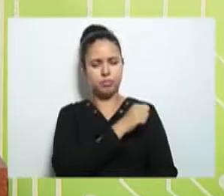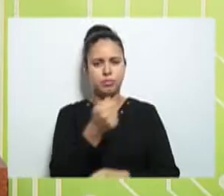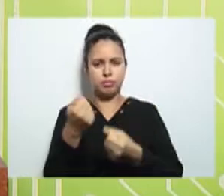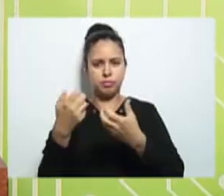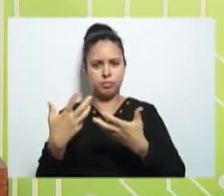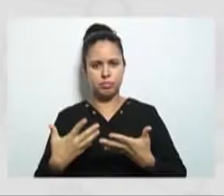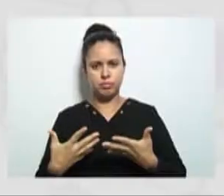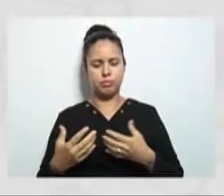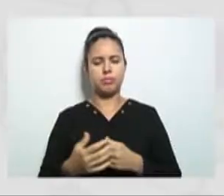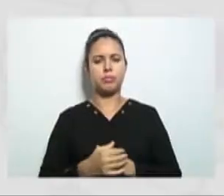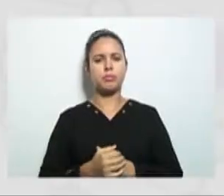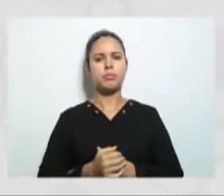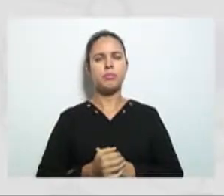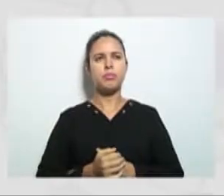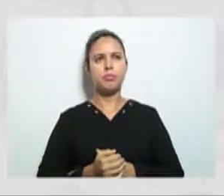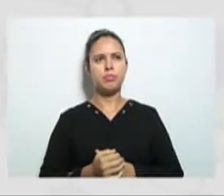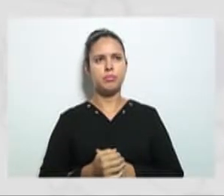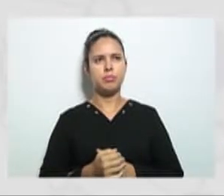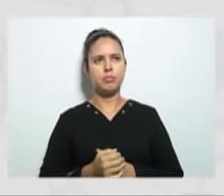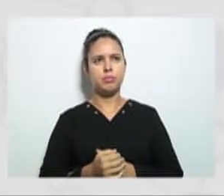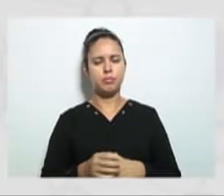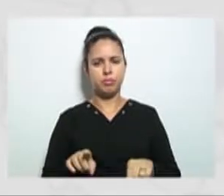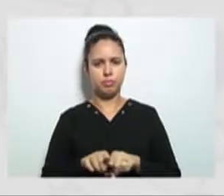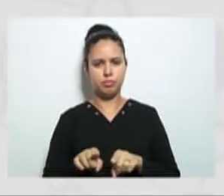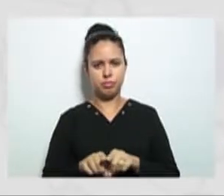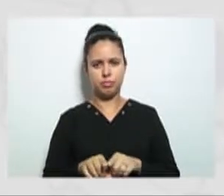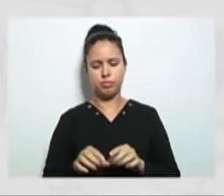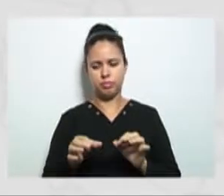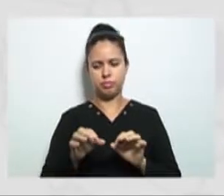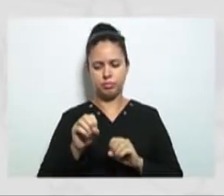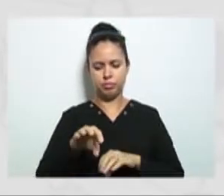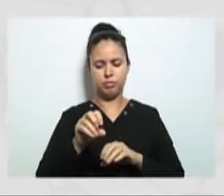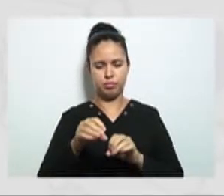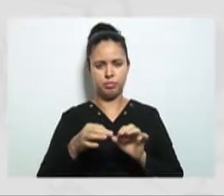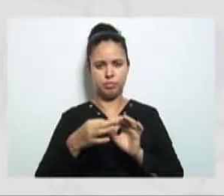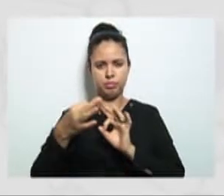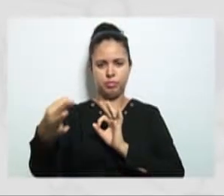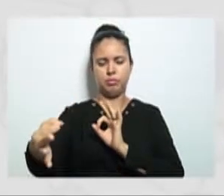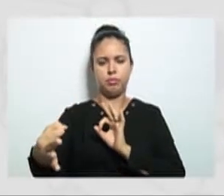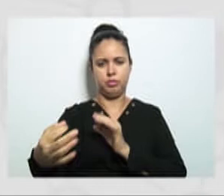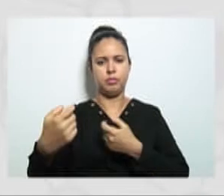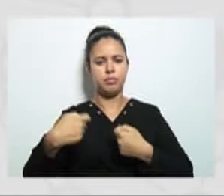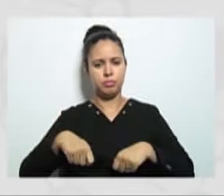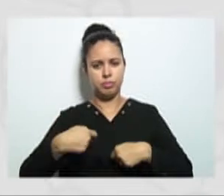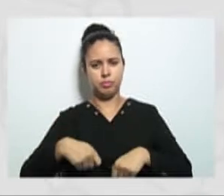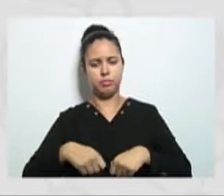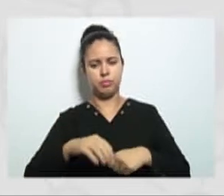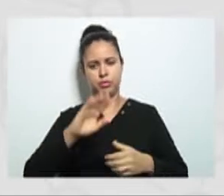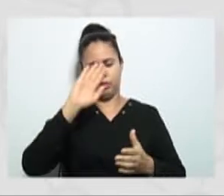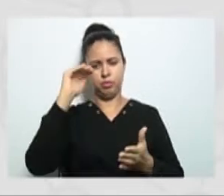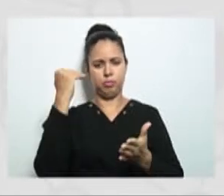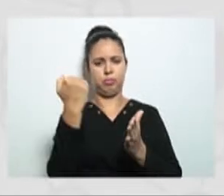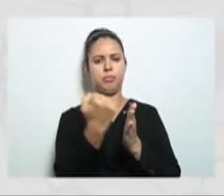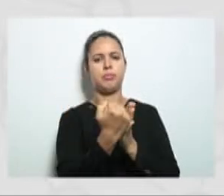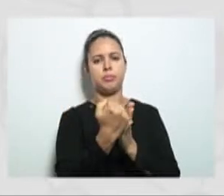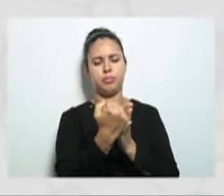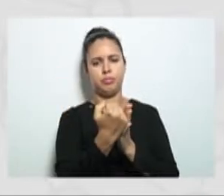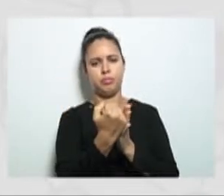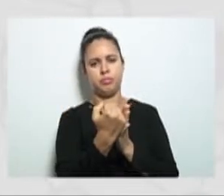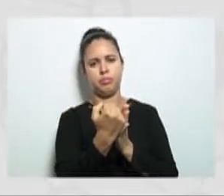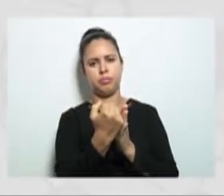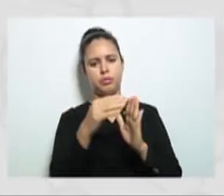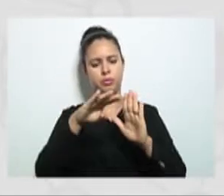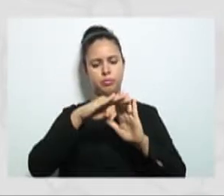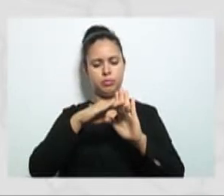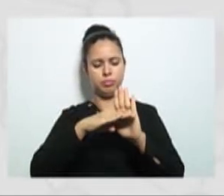nossa interação. A EAD, gente, exige comprometimento e cumprimento de prazos, por isso a pessoa deve se virar bem